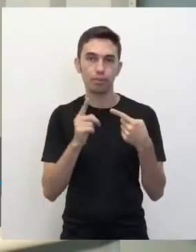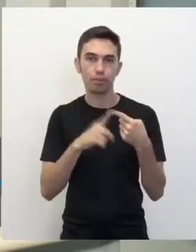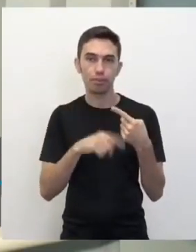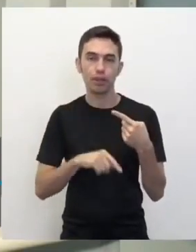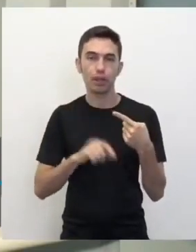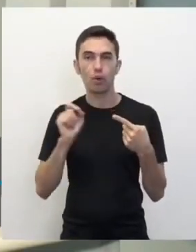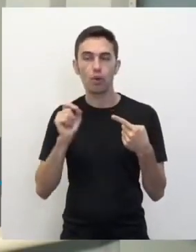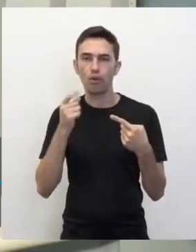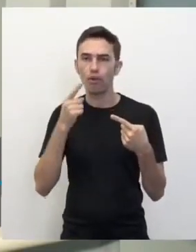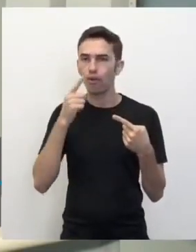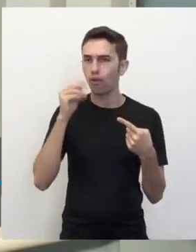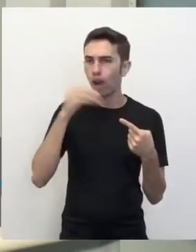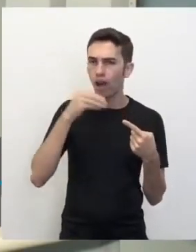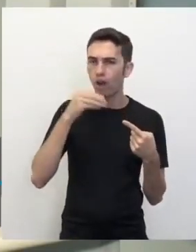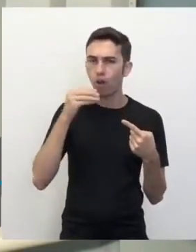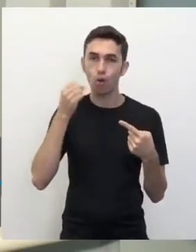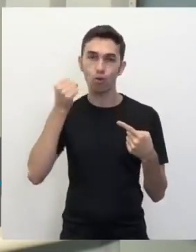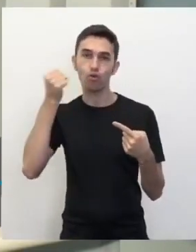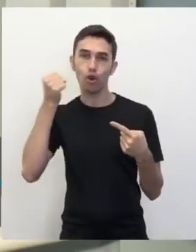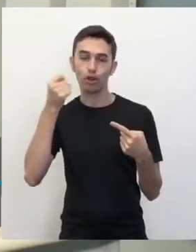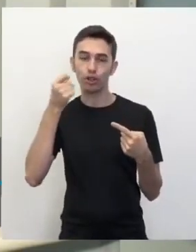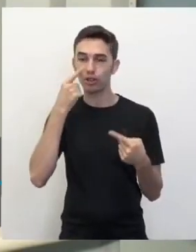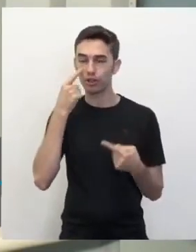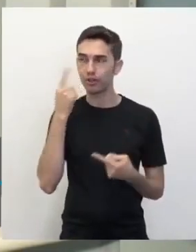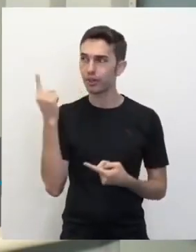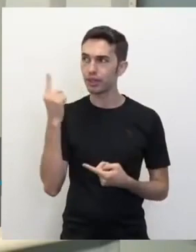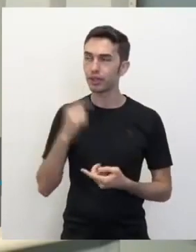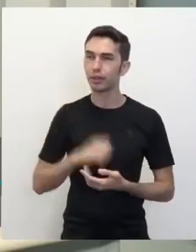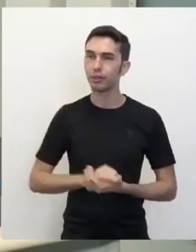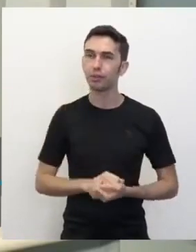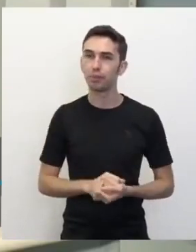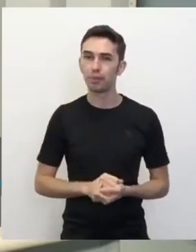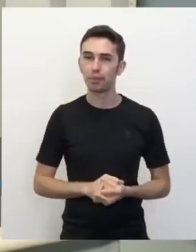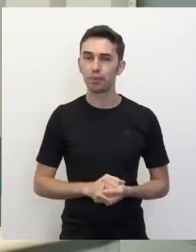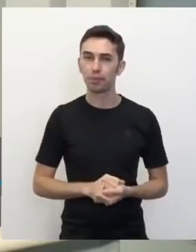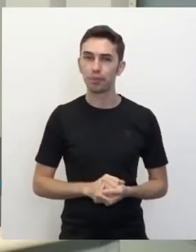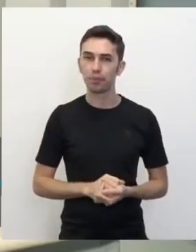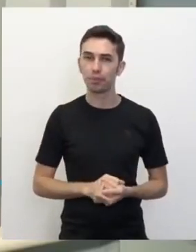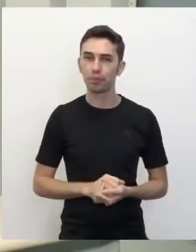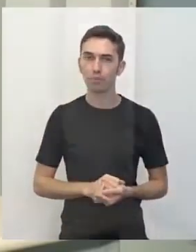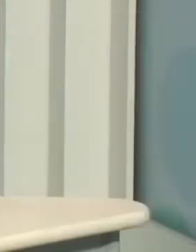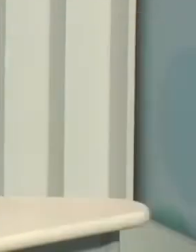é fraco ou forte? Escuta aí e me conta.